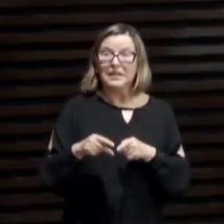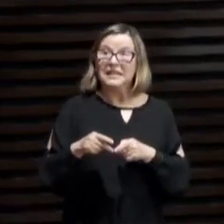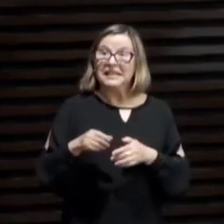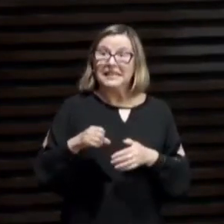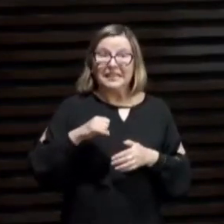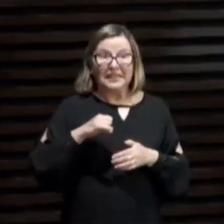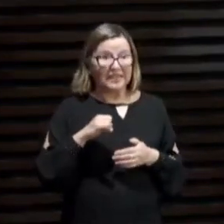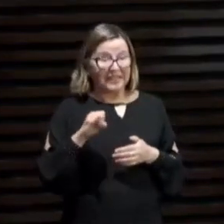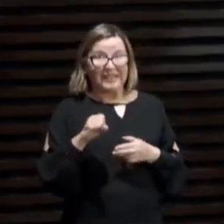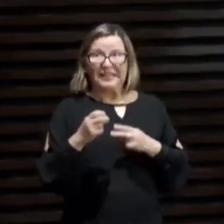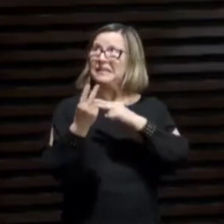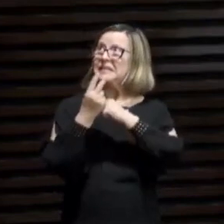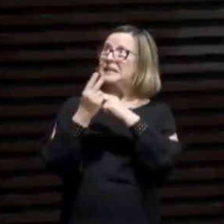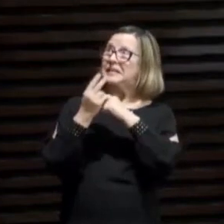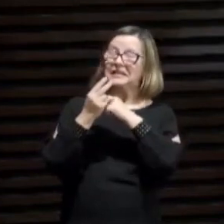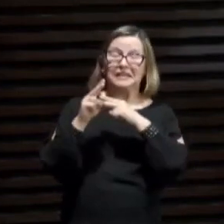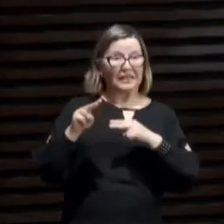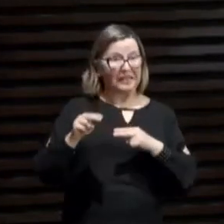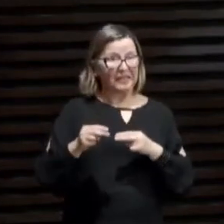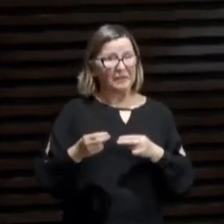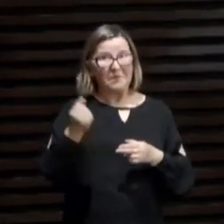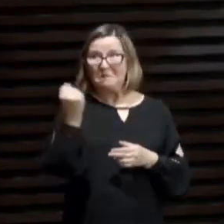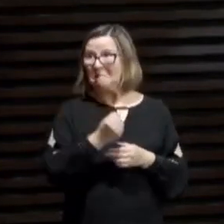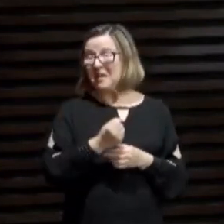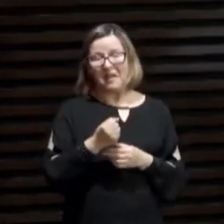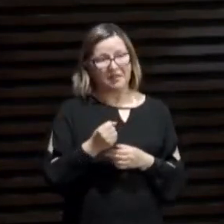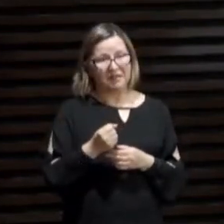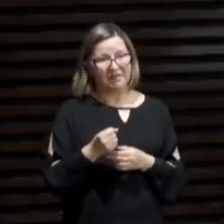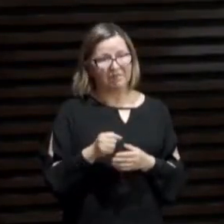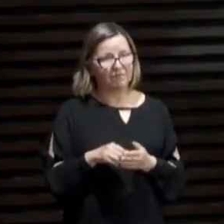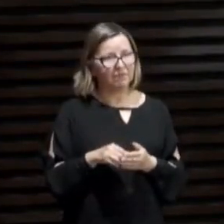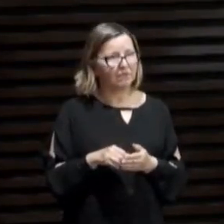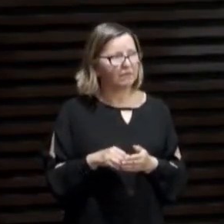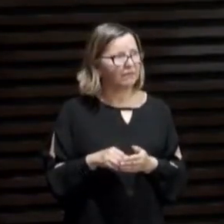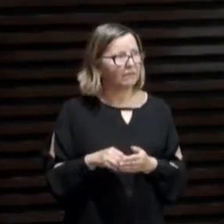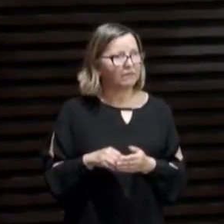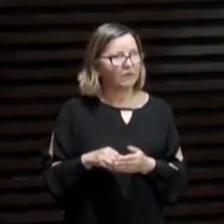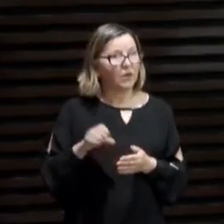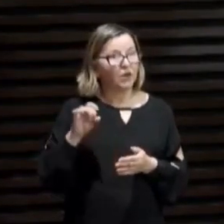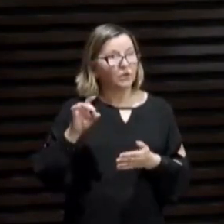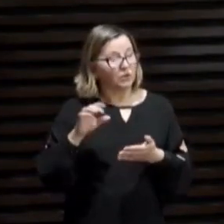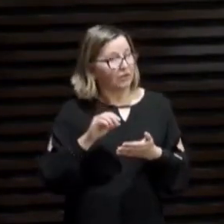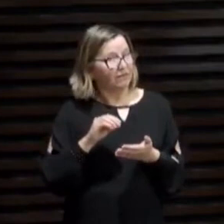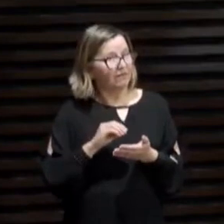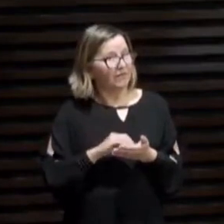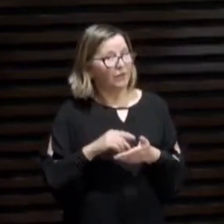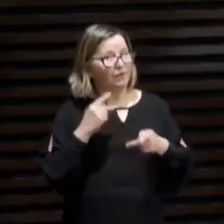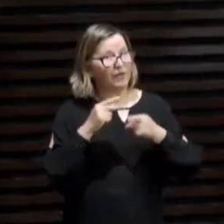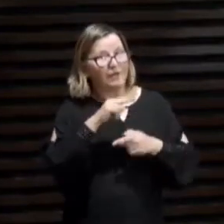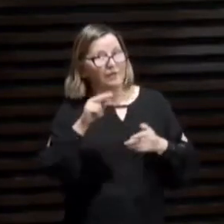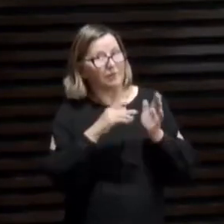tenho achado favor aos teus olhos, e não me deixes ver a minha miséria. Só faltou falar em nome de Jesus, amém. Só faltou